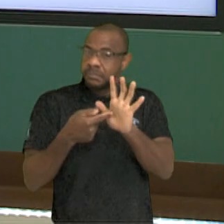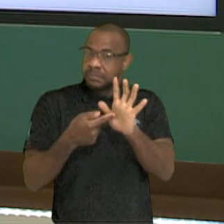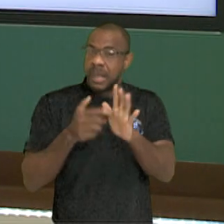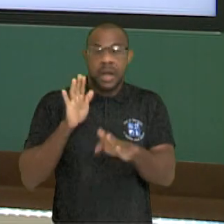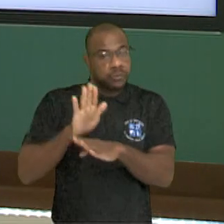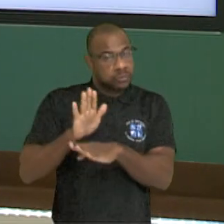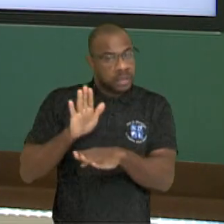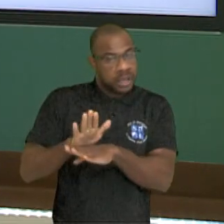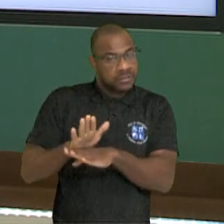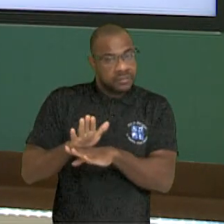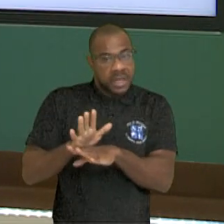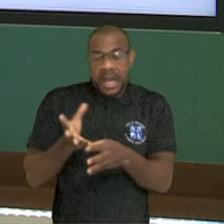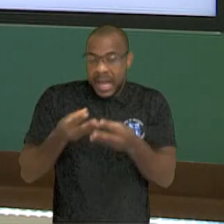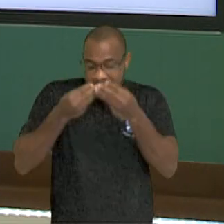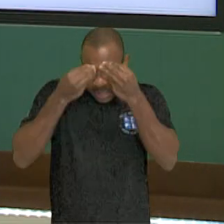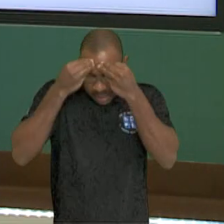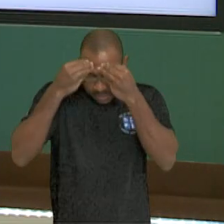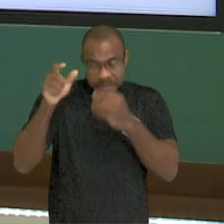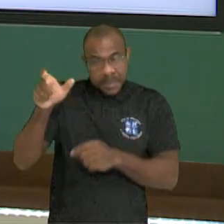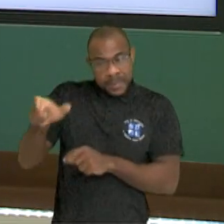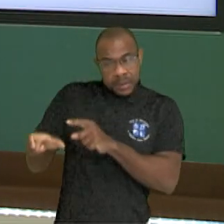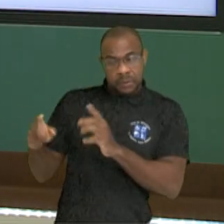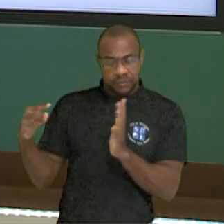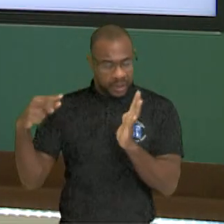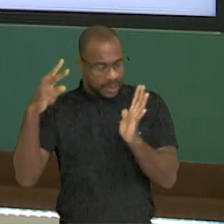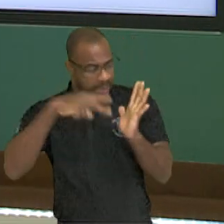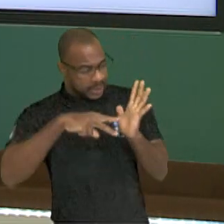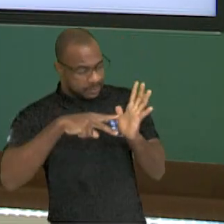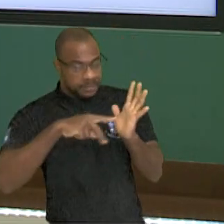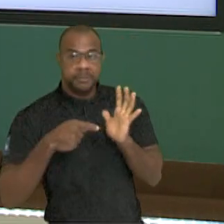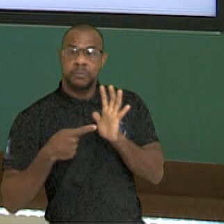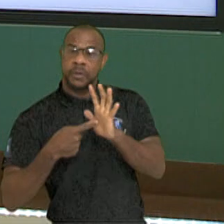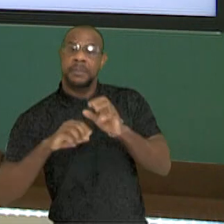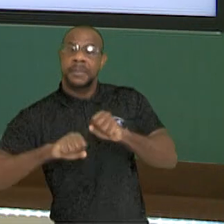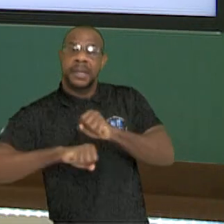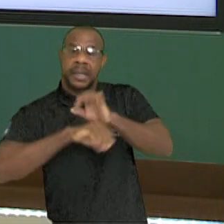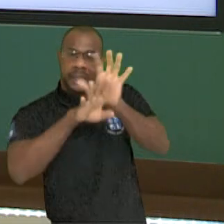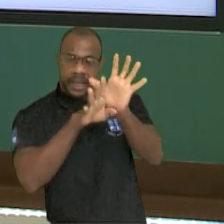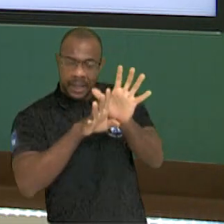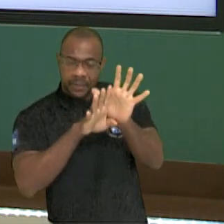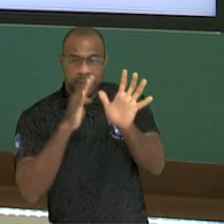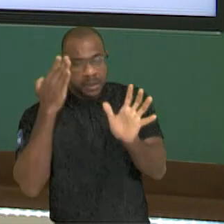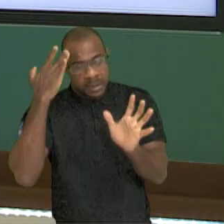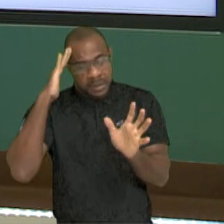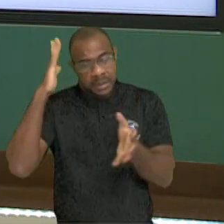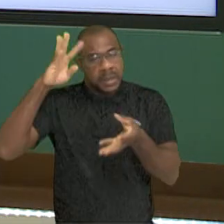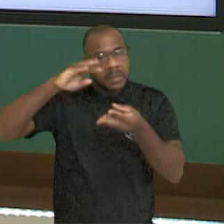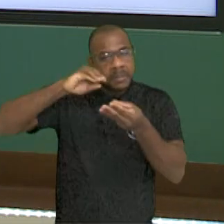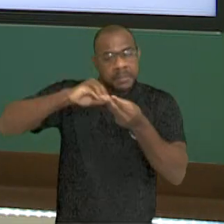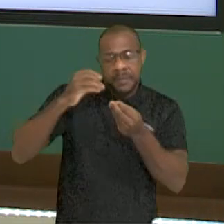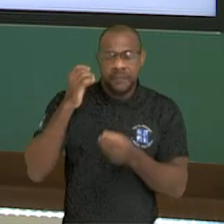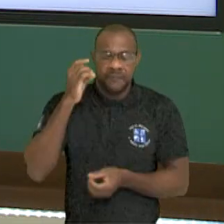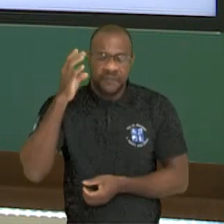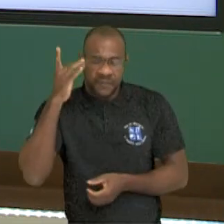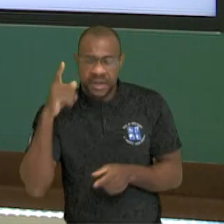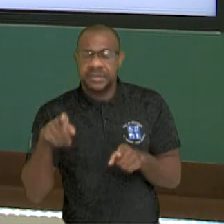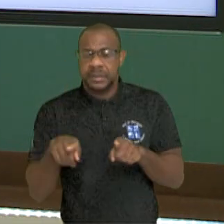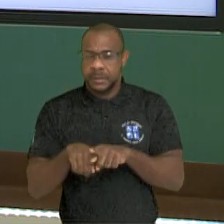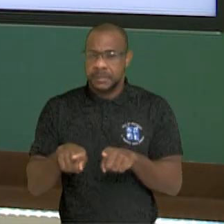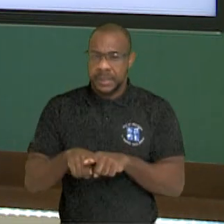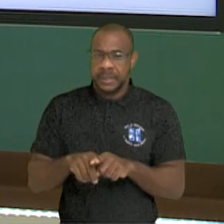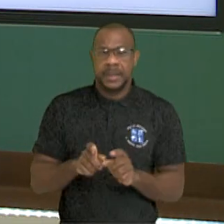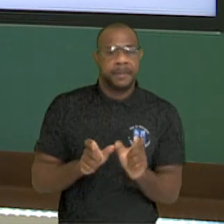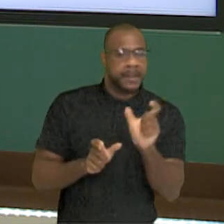precisaria interpretar ali de uma forma muito ampla aquilo, né? Então, a imagem e o texto, quando eles estão juntos,